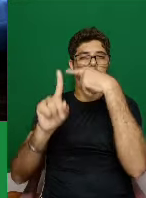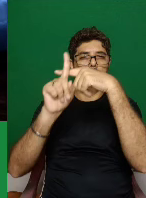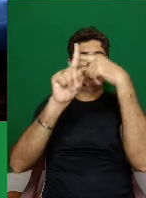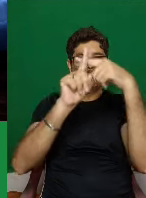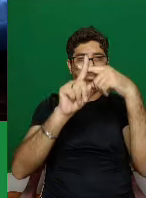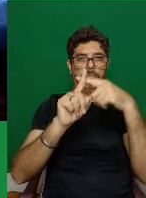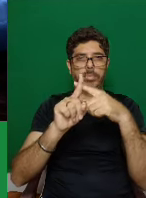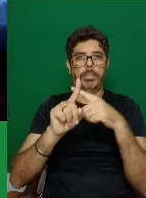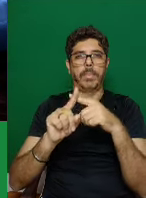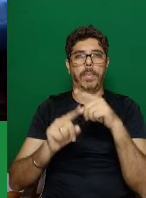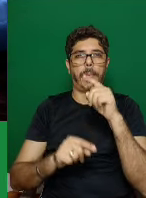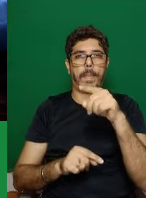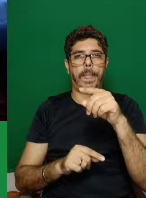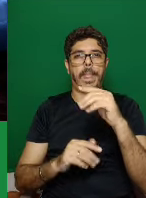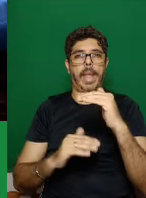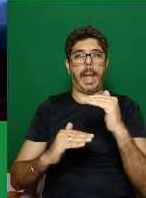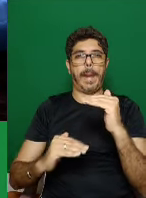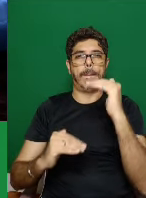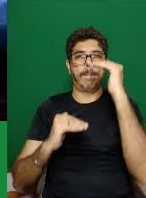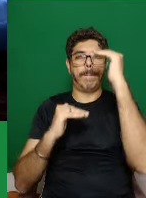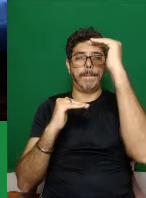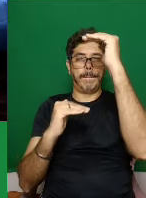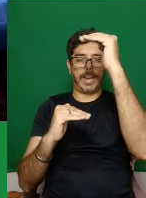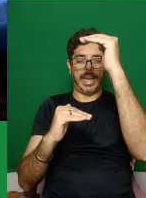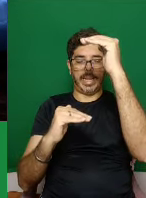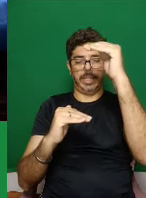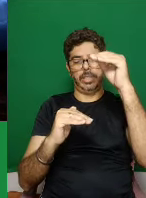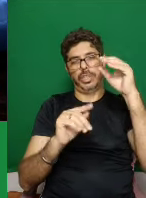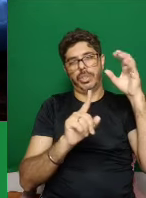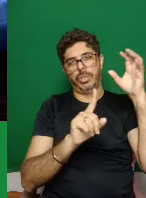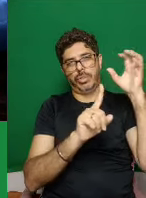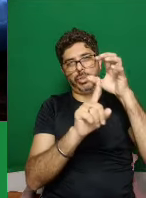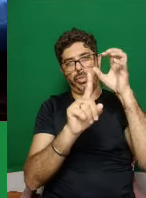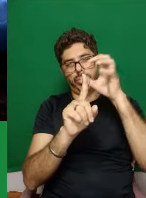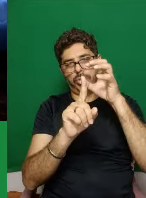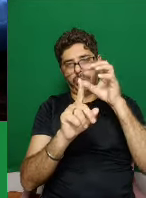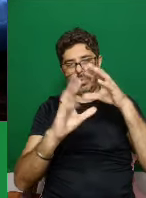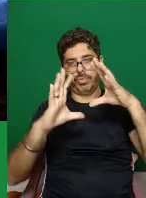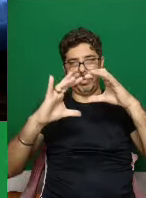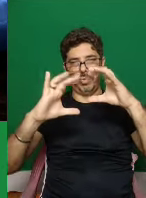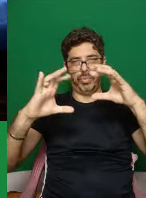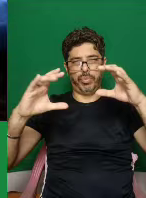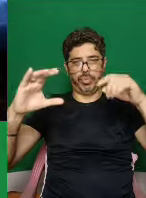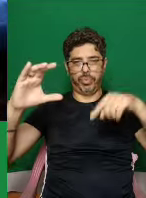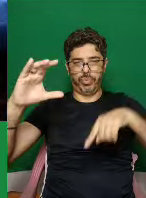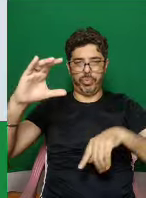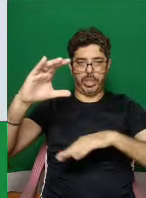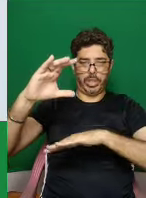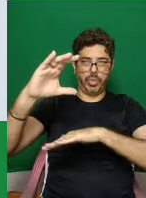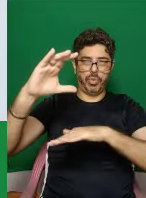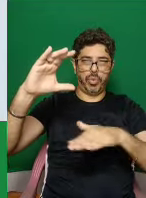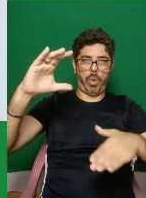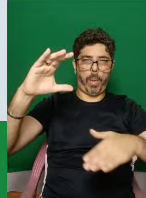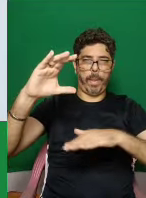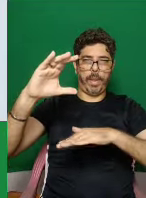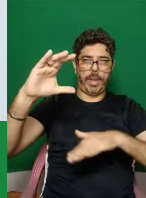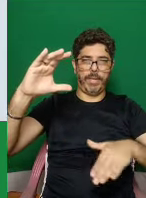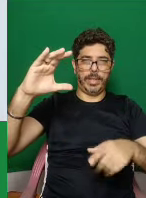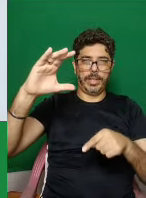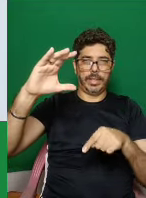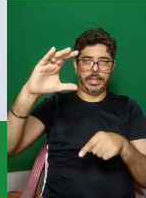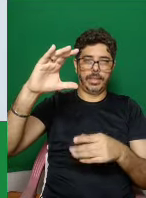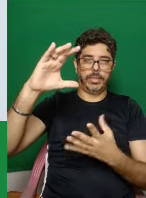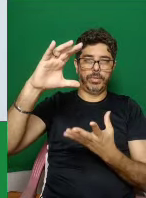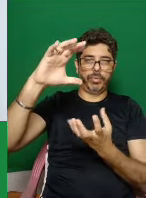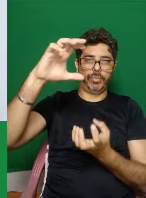da nuvem induz cargas positivas na superfície da Terra, que está imediatamente abaixo dela. O início de um